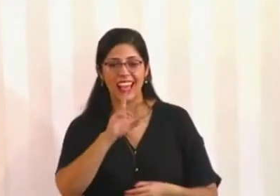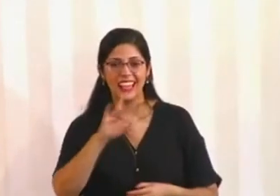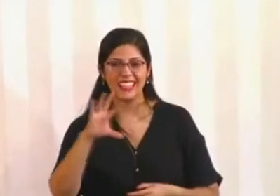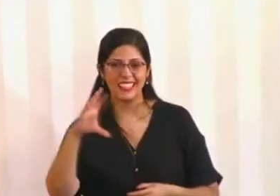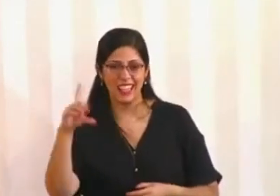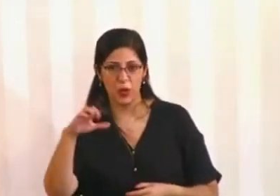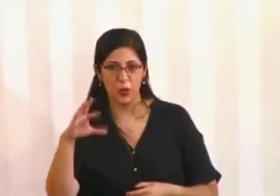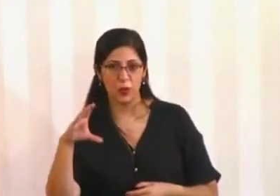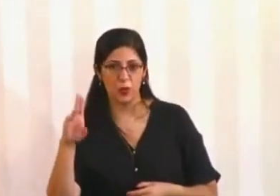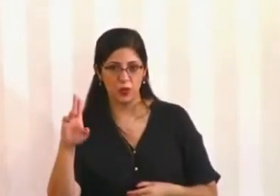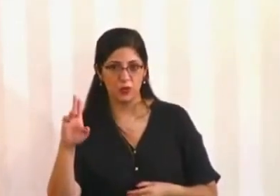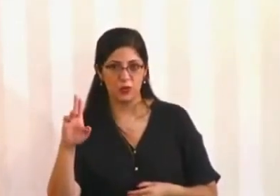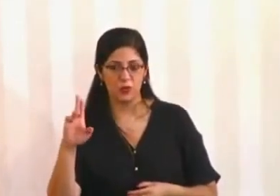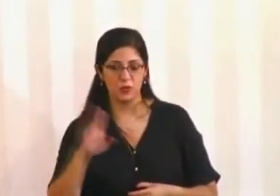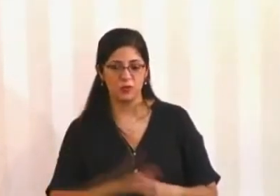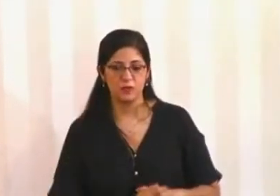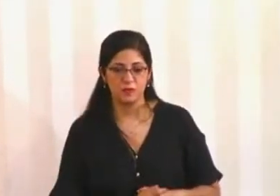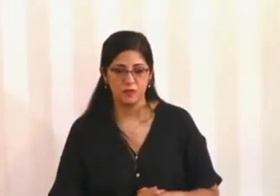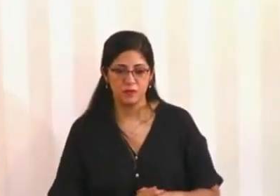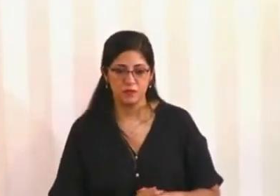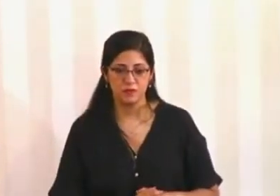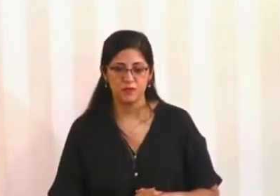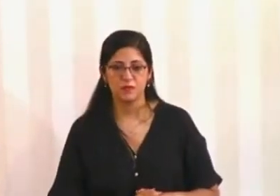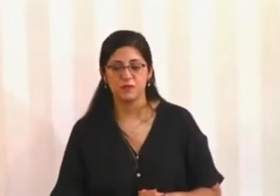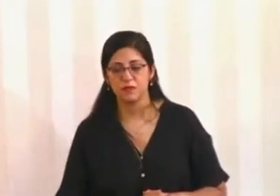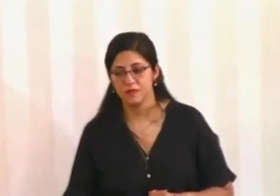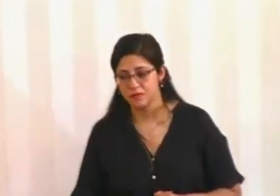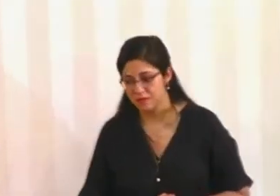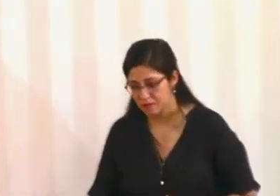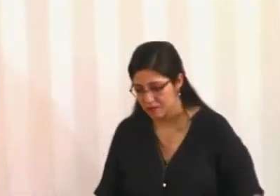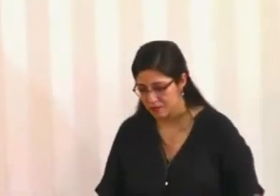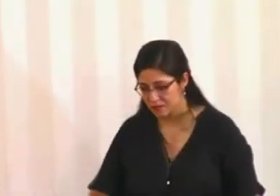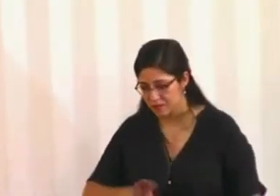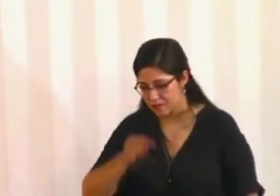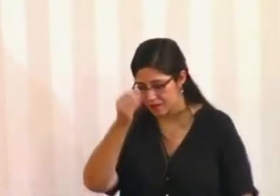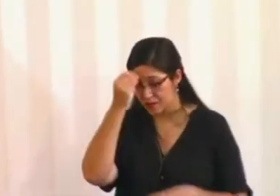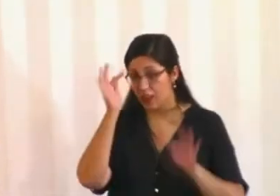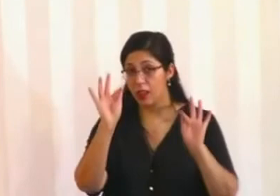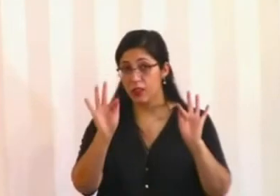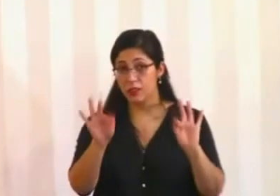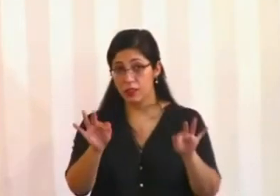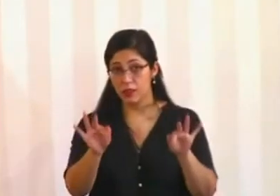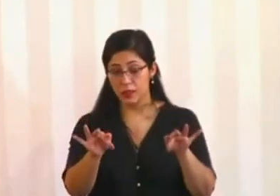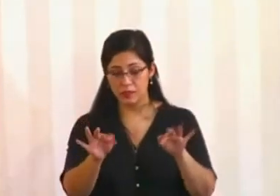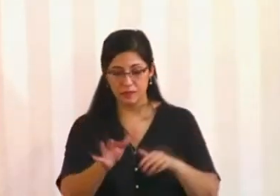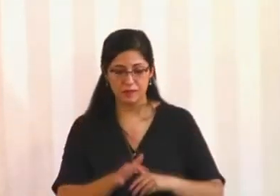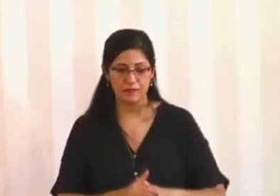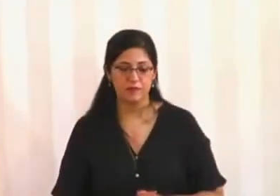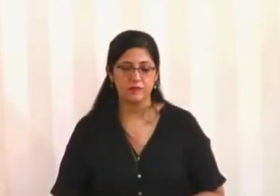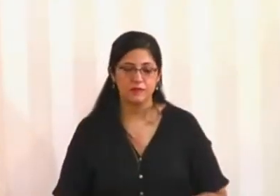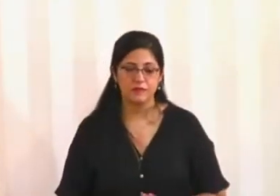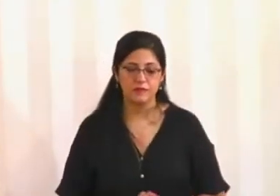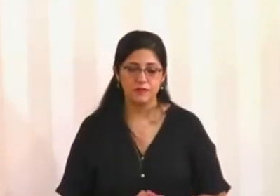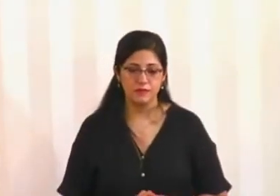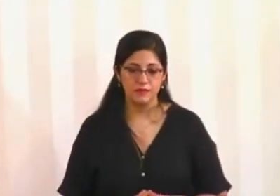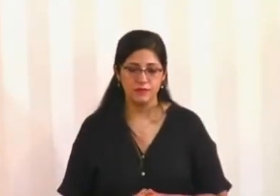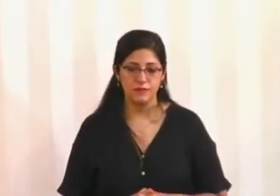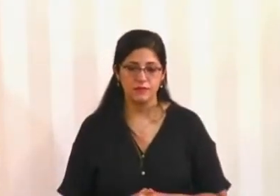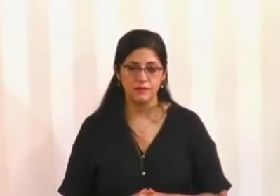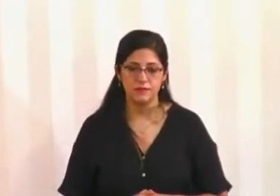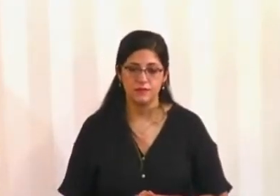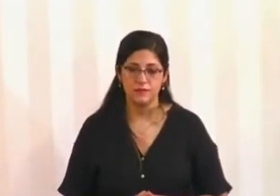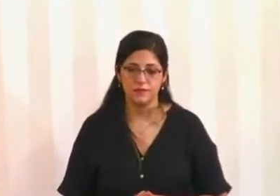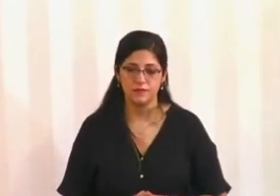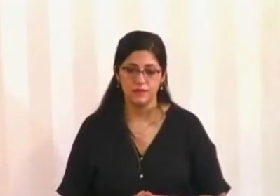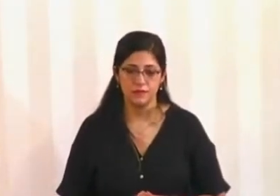assuma o meu lugar. Mas caminhando para o fim dessa mensagem, irmãos, a boa notícia que Deus deixou por último para ele foi assim: ele não falou 2 vezes que ele